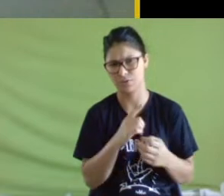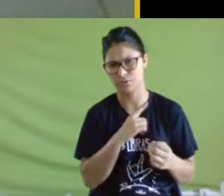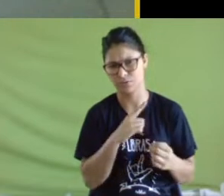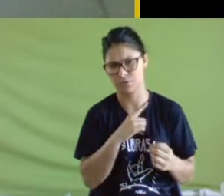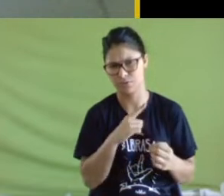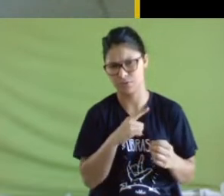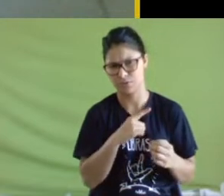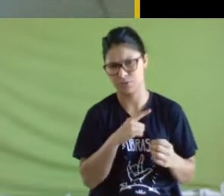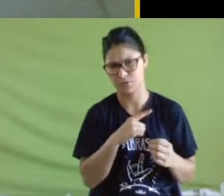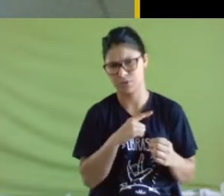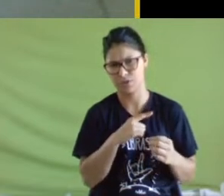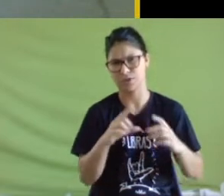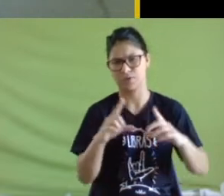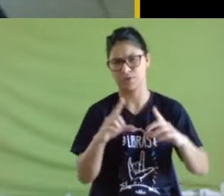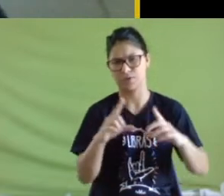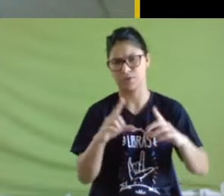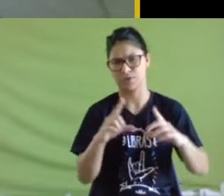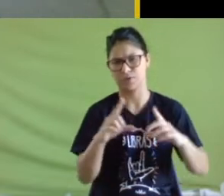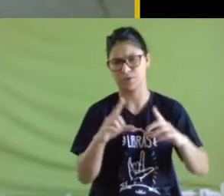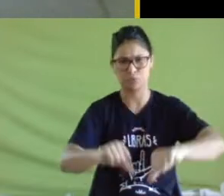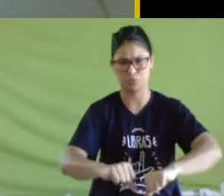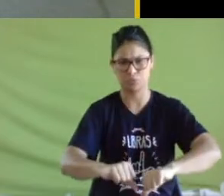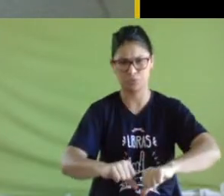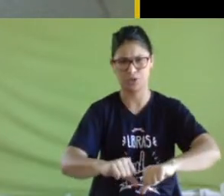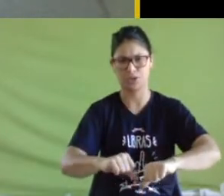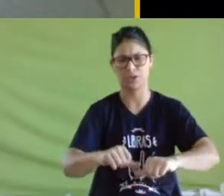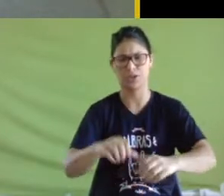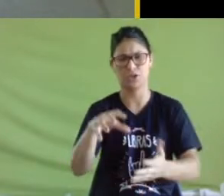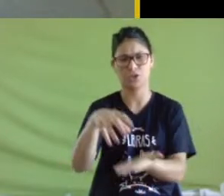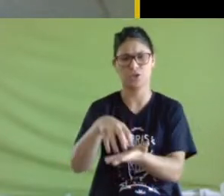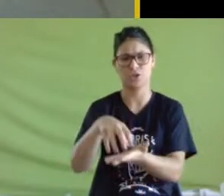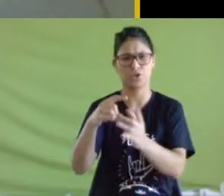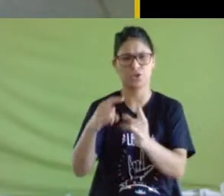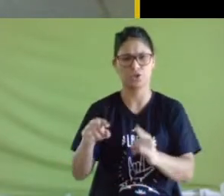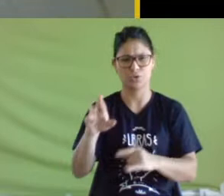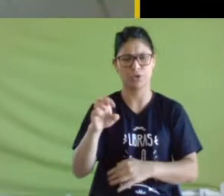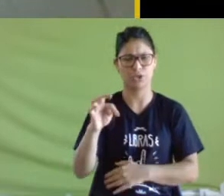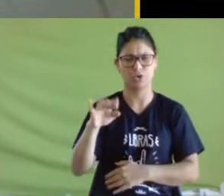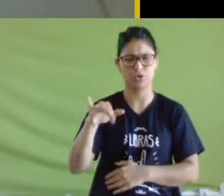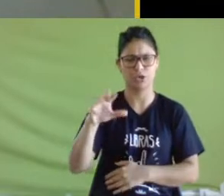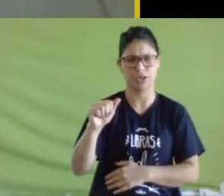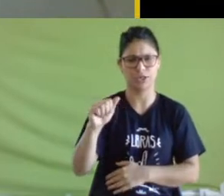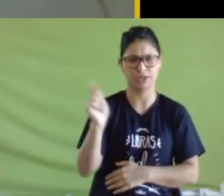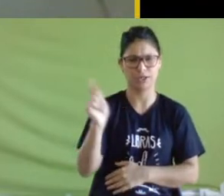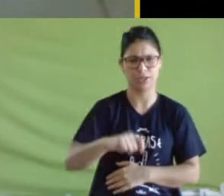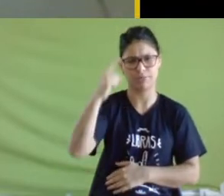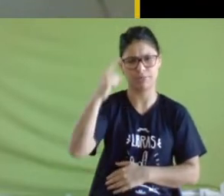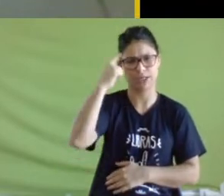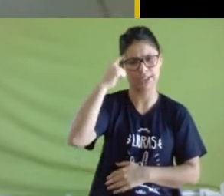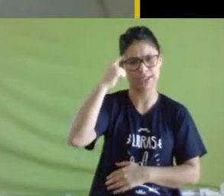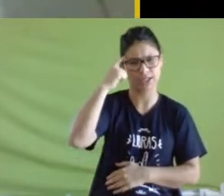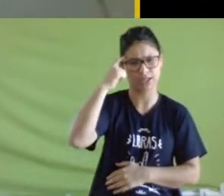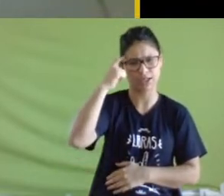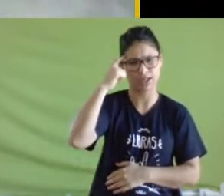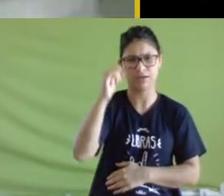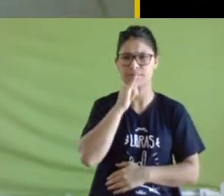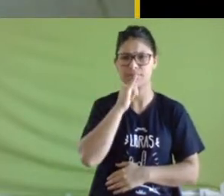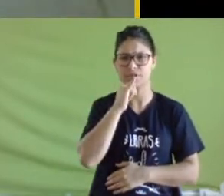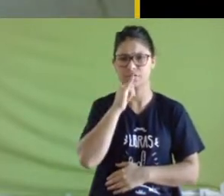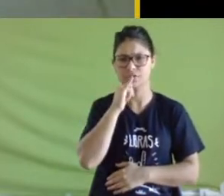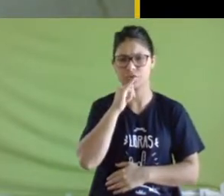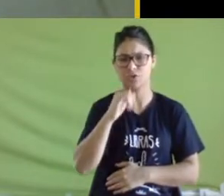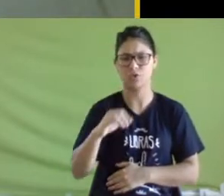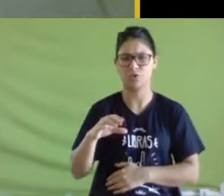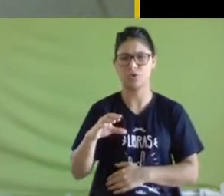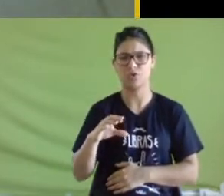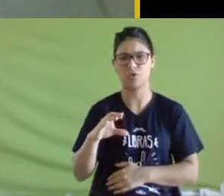da instituição retórica. Mas a minha questão é a seguinte, será que não dá para a gente pensar, e aqui eu estou trazendo, por exemplo, o Kozelek, que você